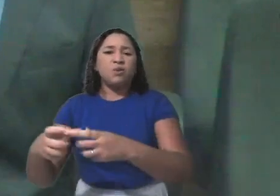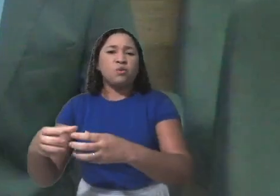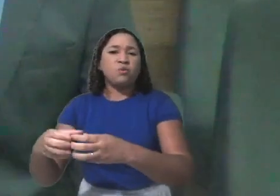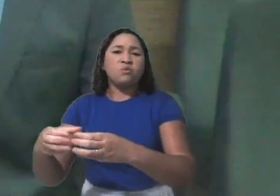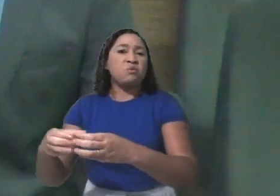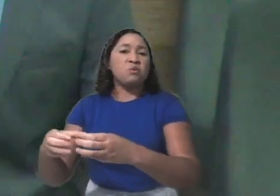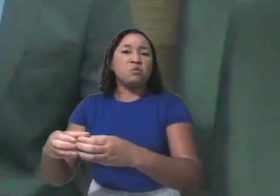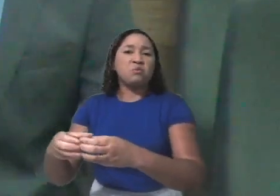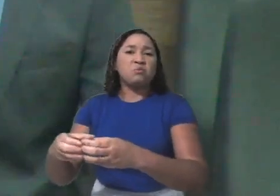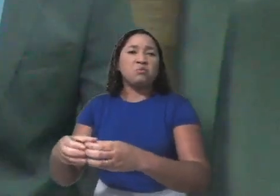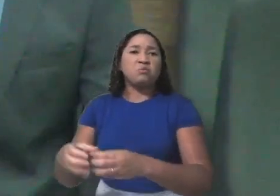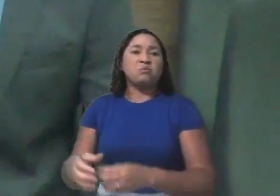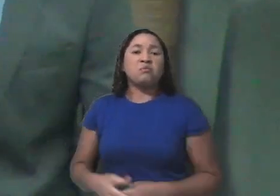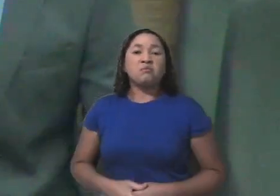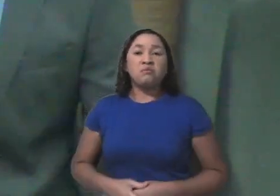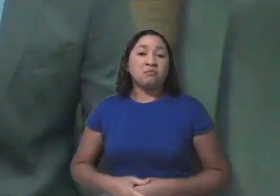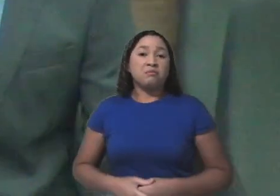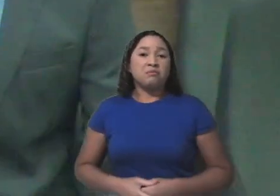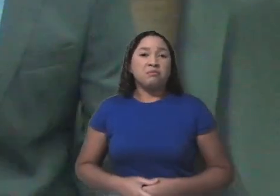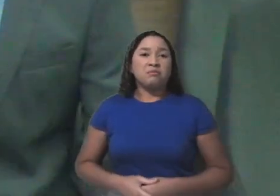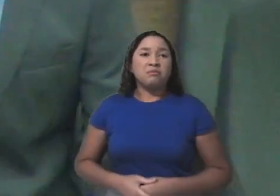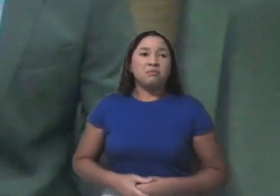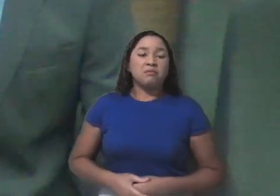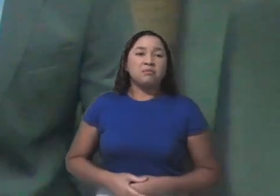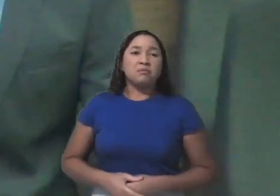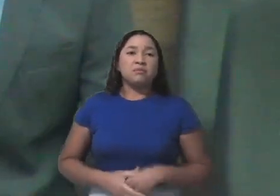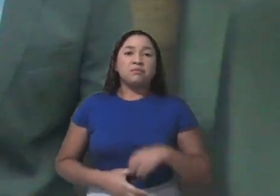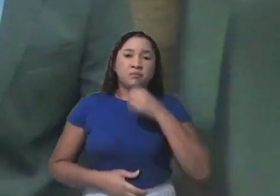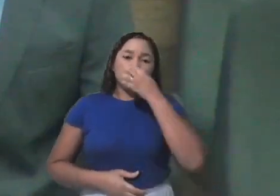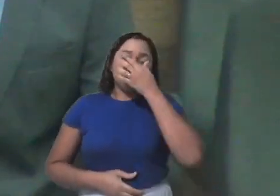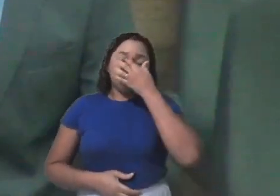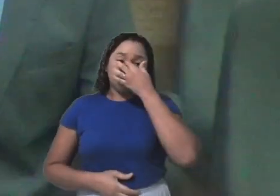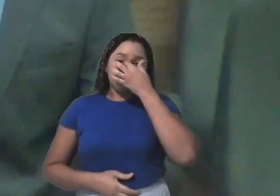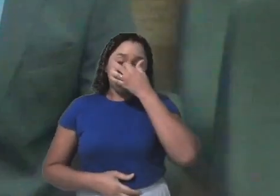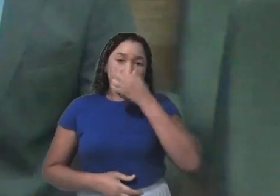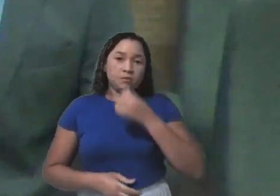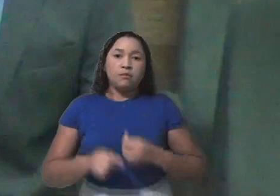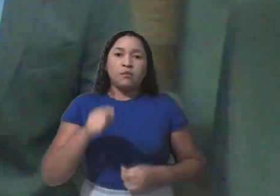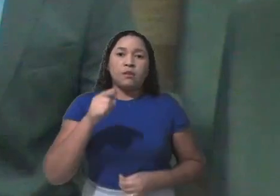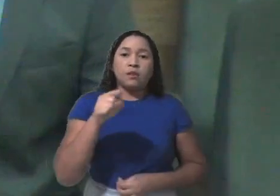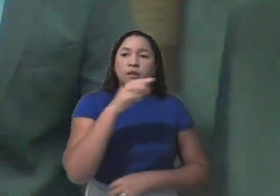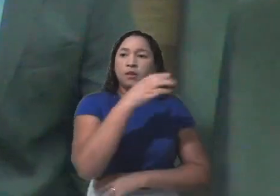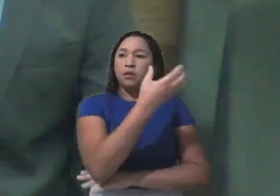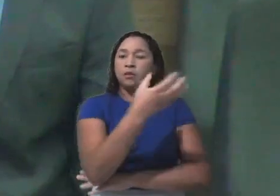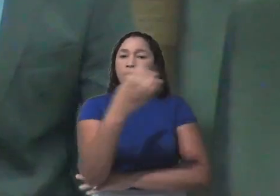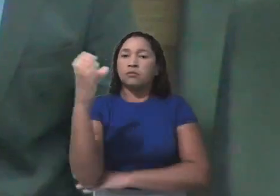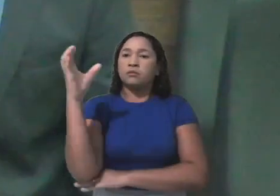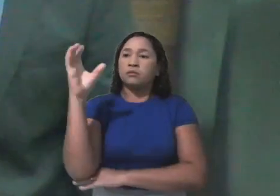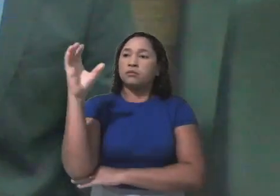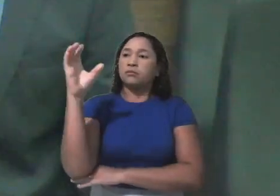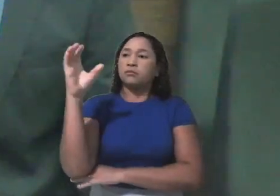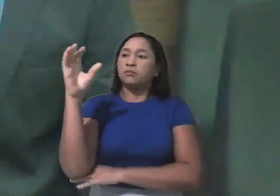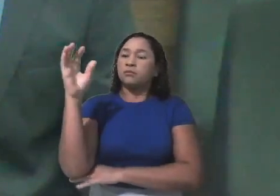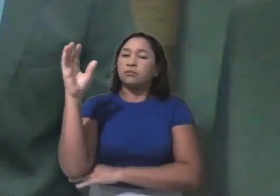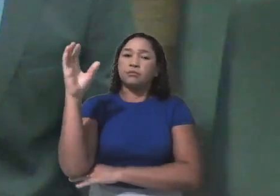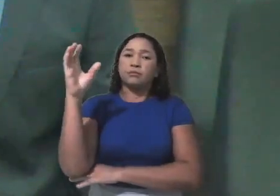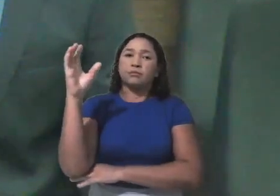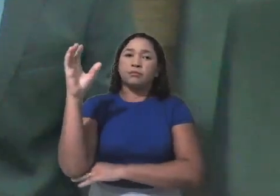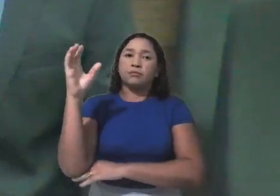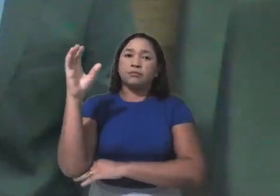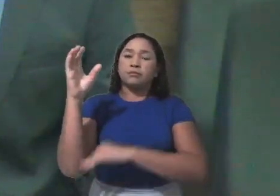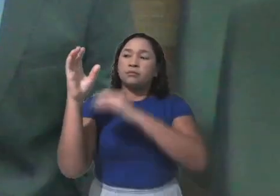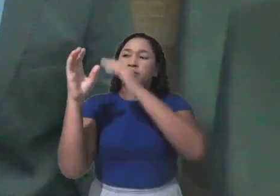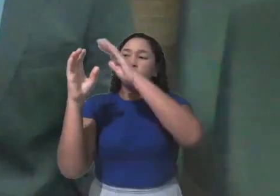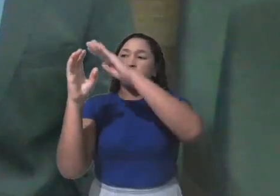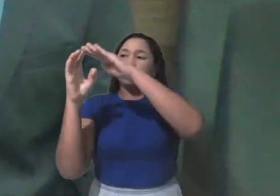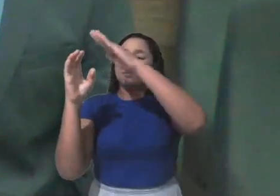pegar um galho de uma outra árvore, de uma outra fruteira, e colocar ele em uma árvore diferente.